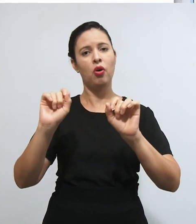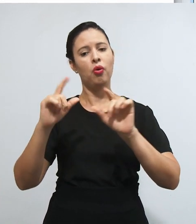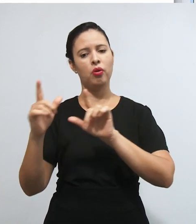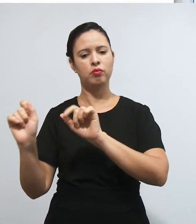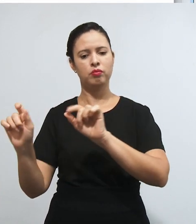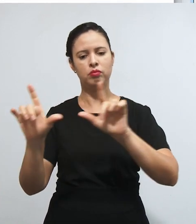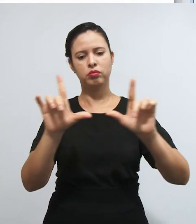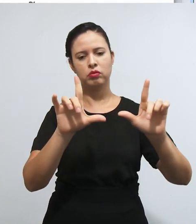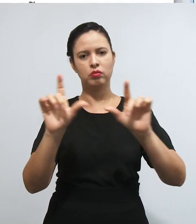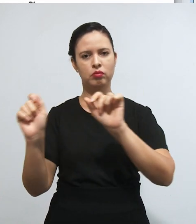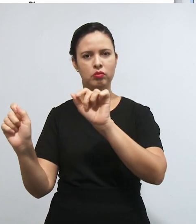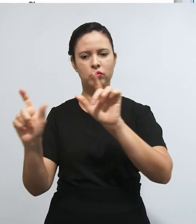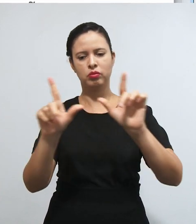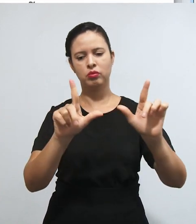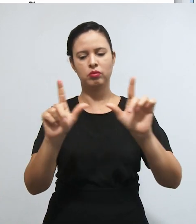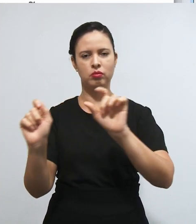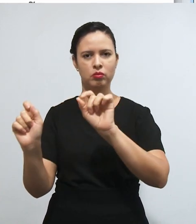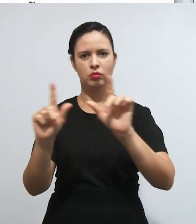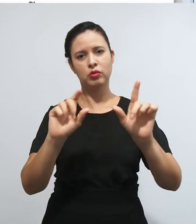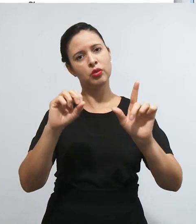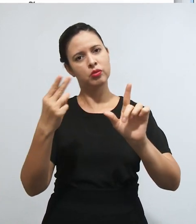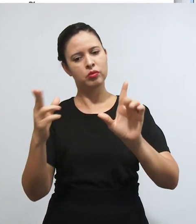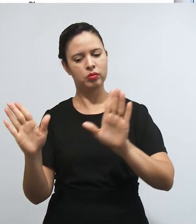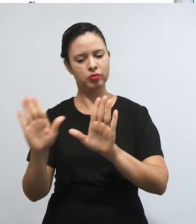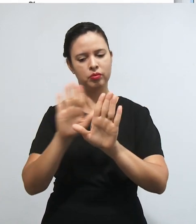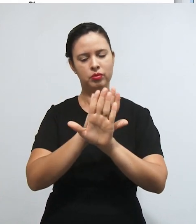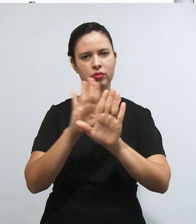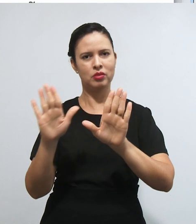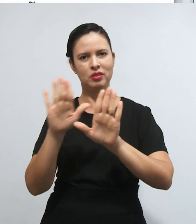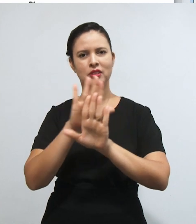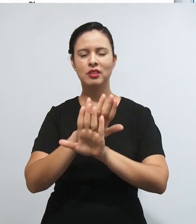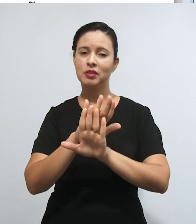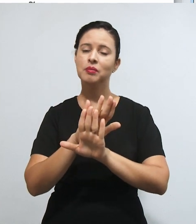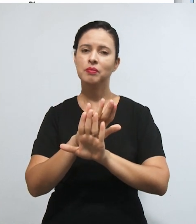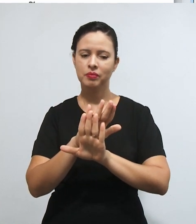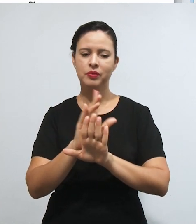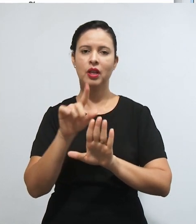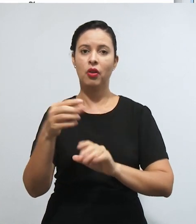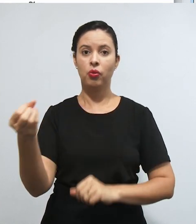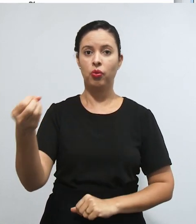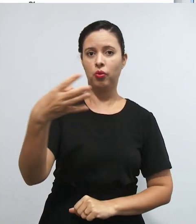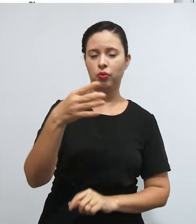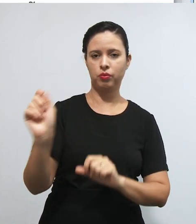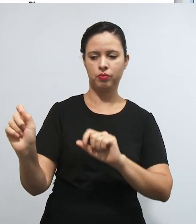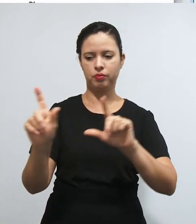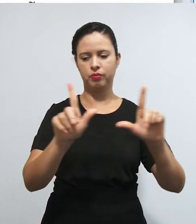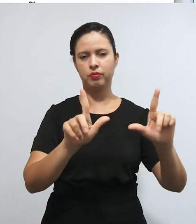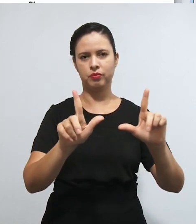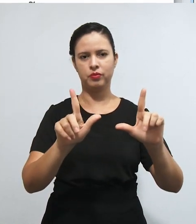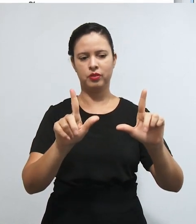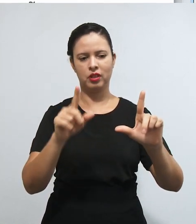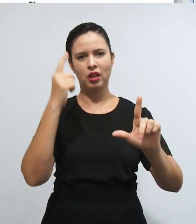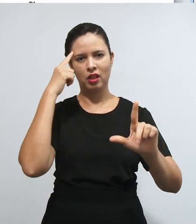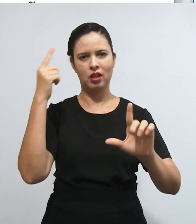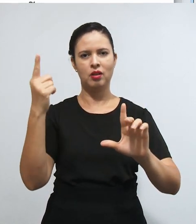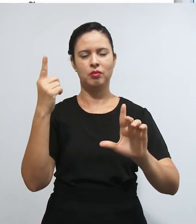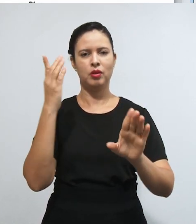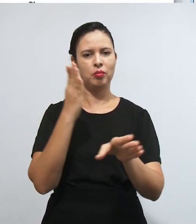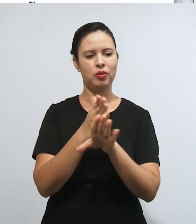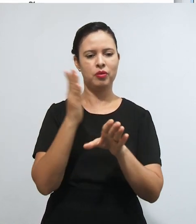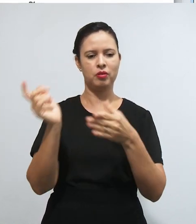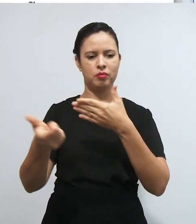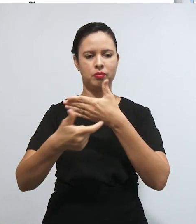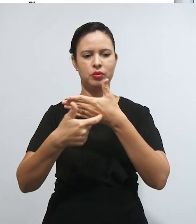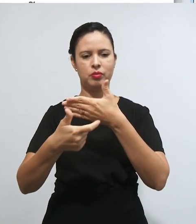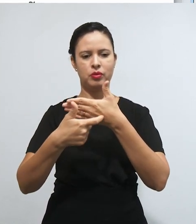uma lâmina, isso aqui é chamado de slide. Então, esse novo slide aqui, esse botãozinho, você